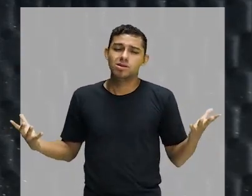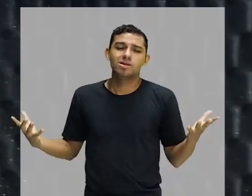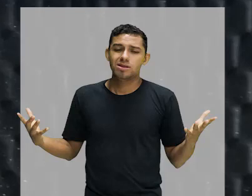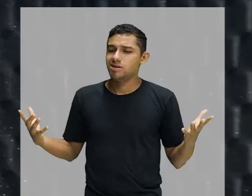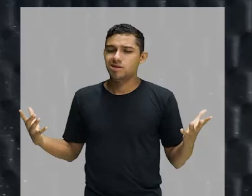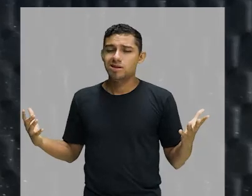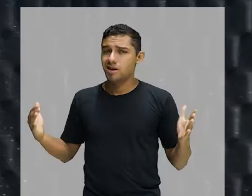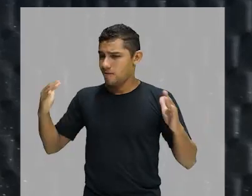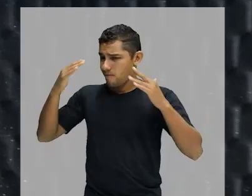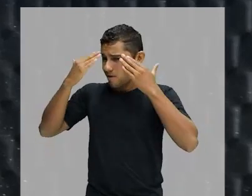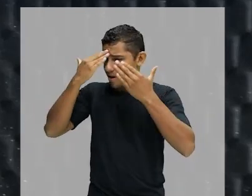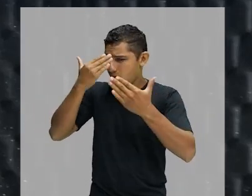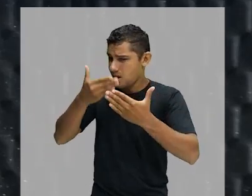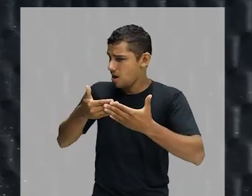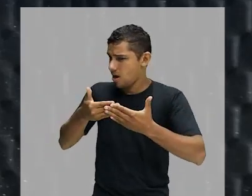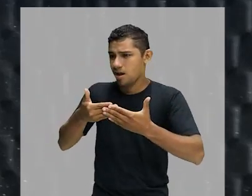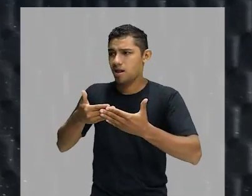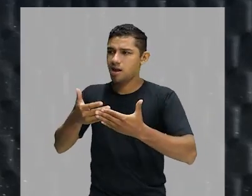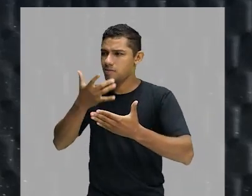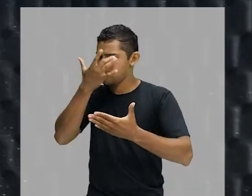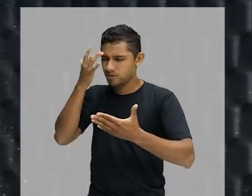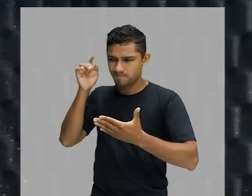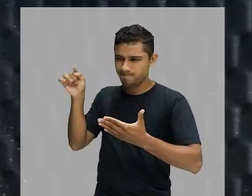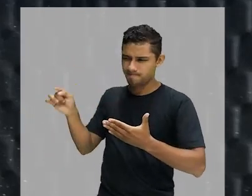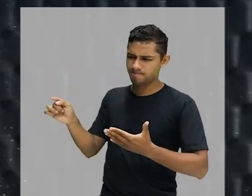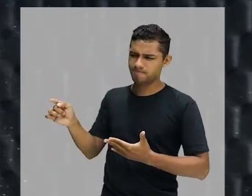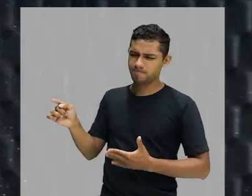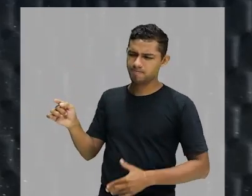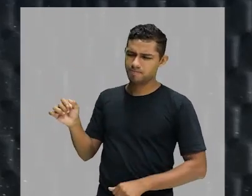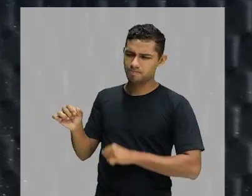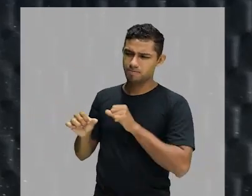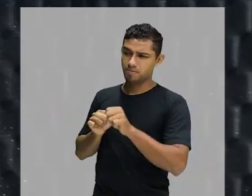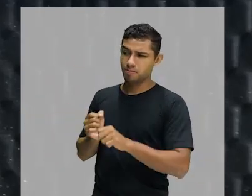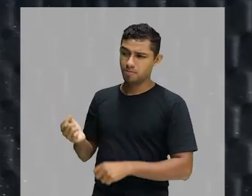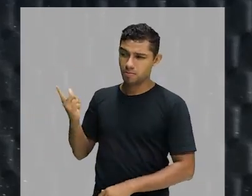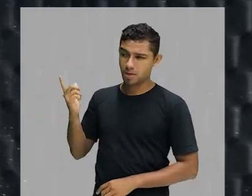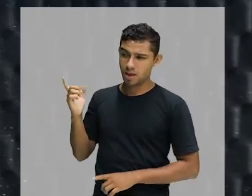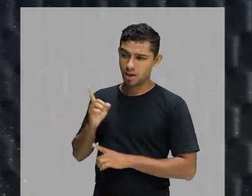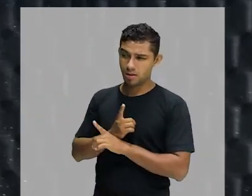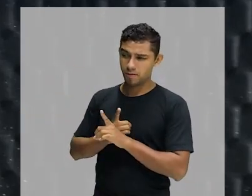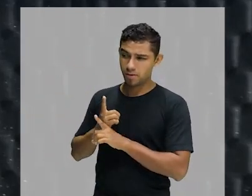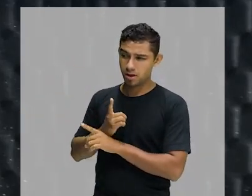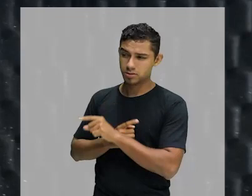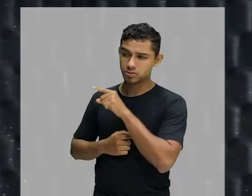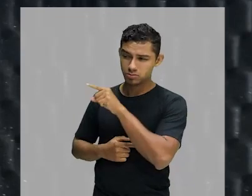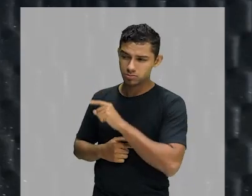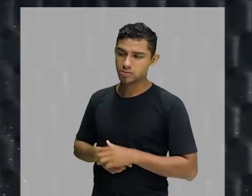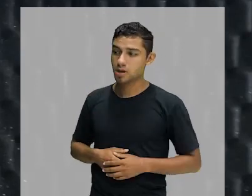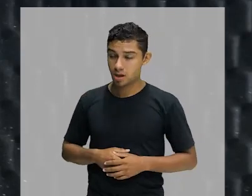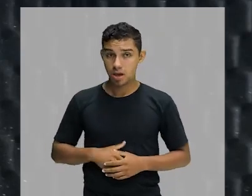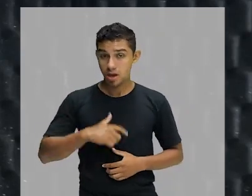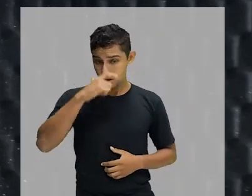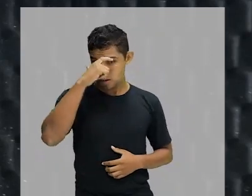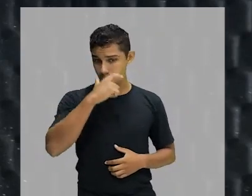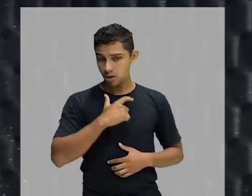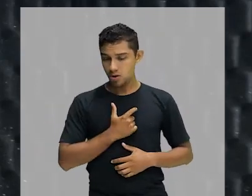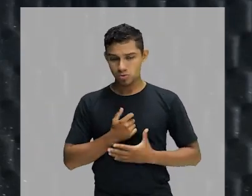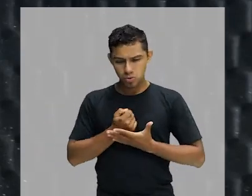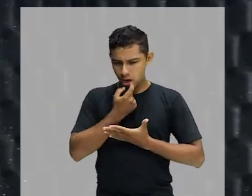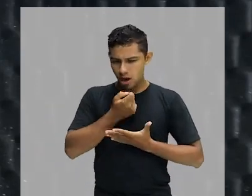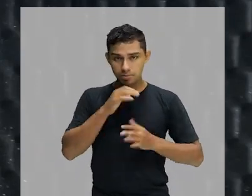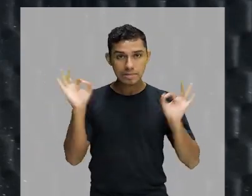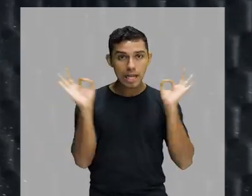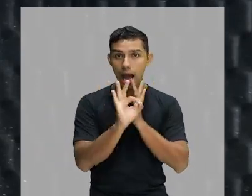para vocês, que melhora a performance do atleta, o atleta ele deixa de ser o quê? Natural. Ele está ali utilizando uma substância